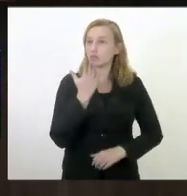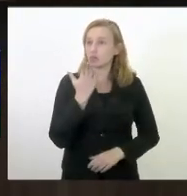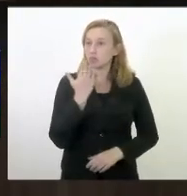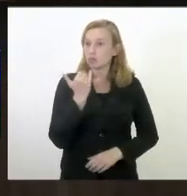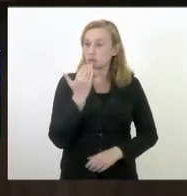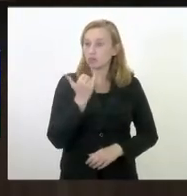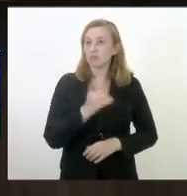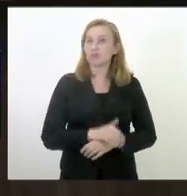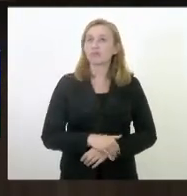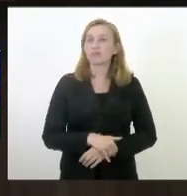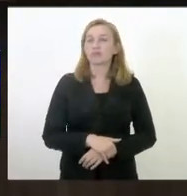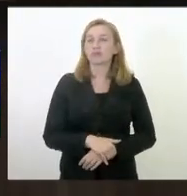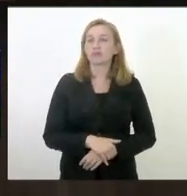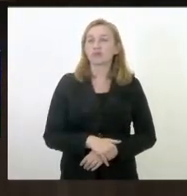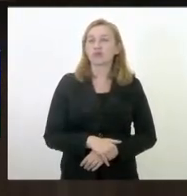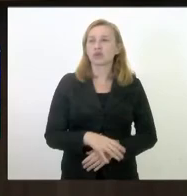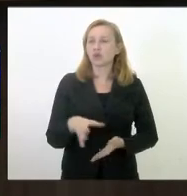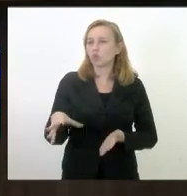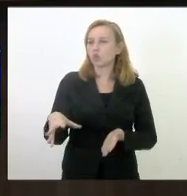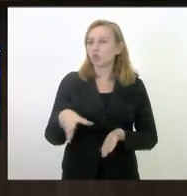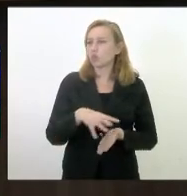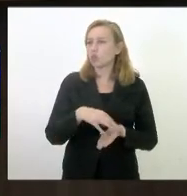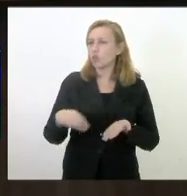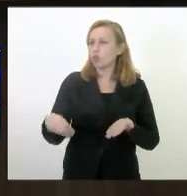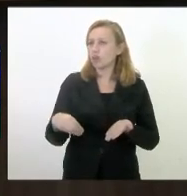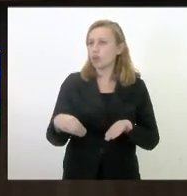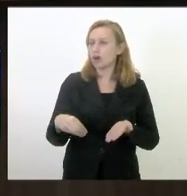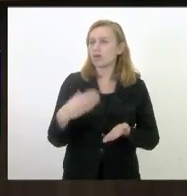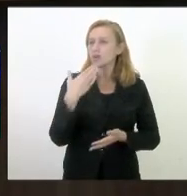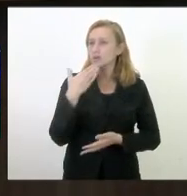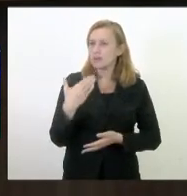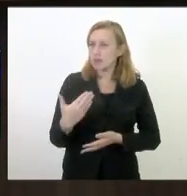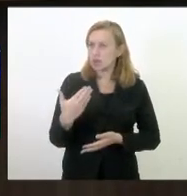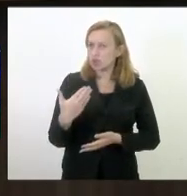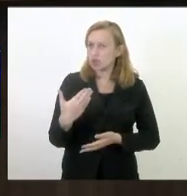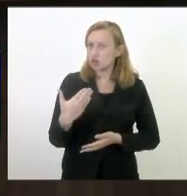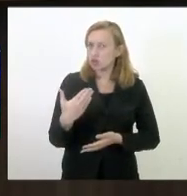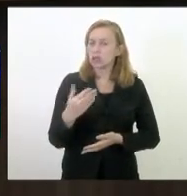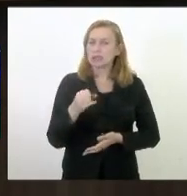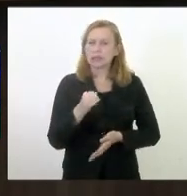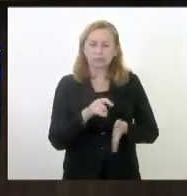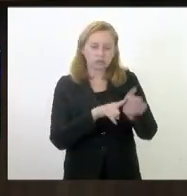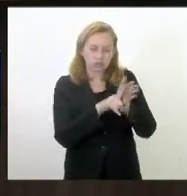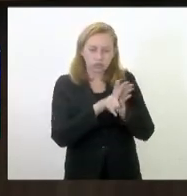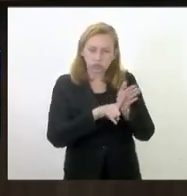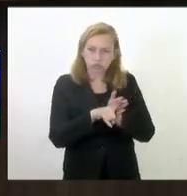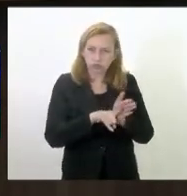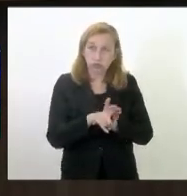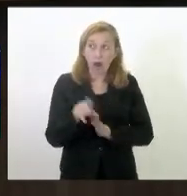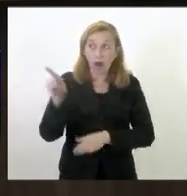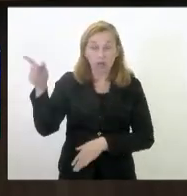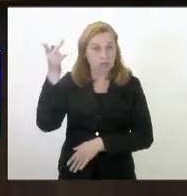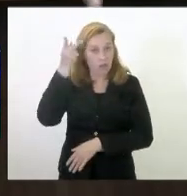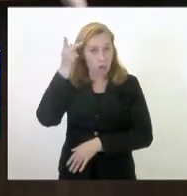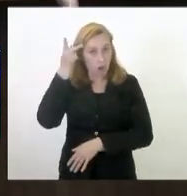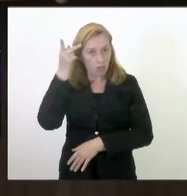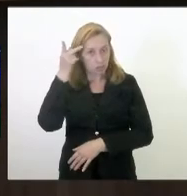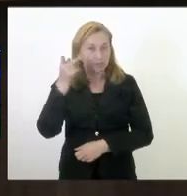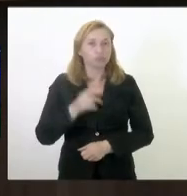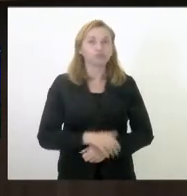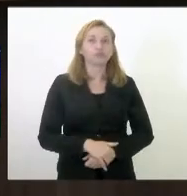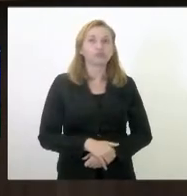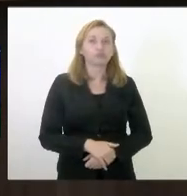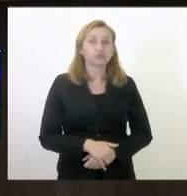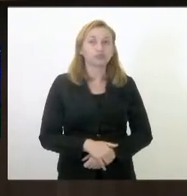cola que se pede, se nós analisarmos a cola feita em São Paulo,